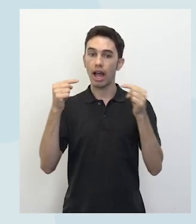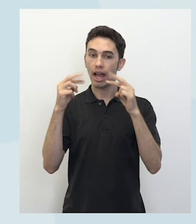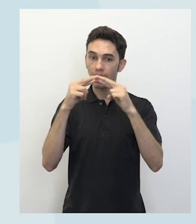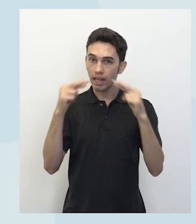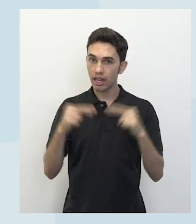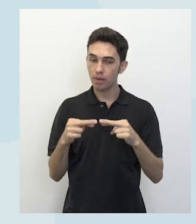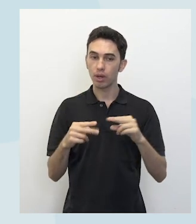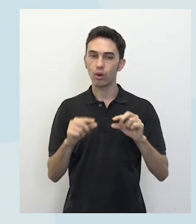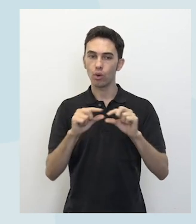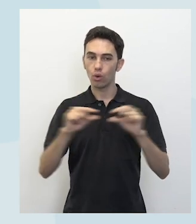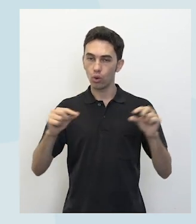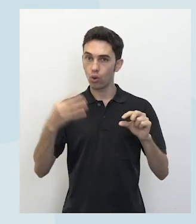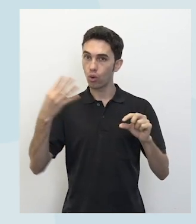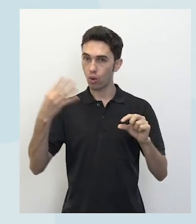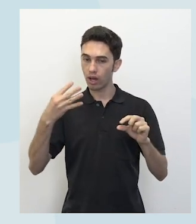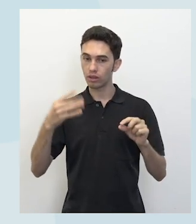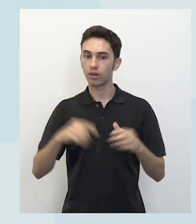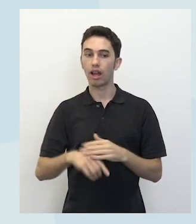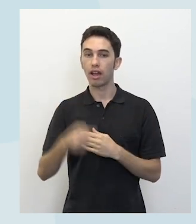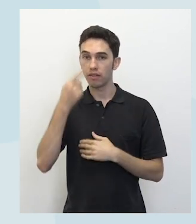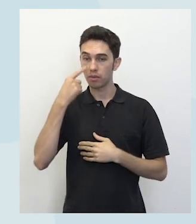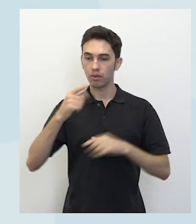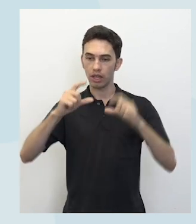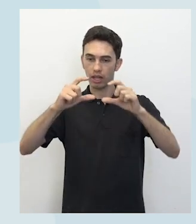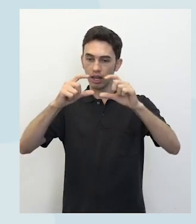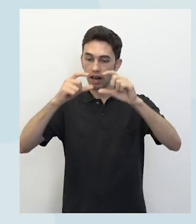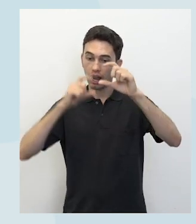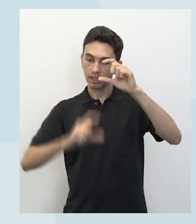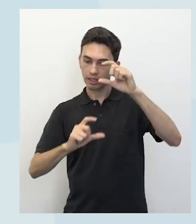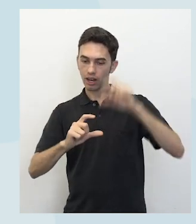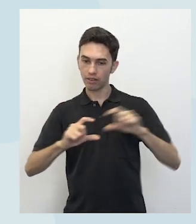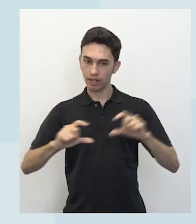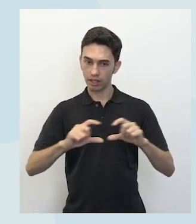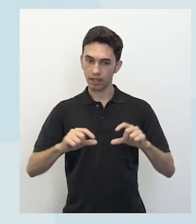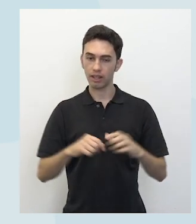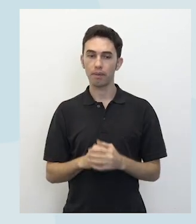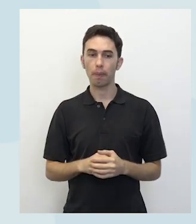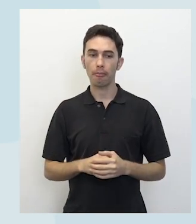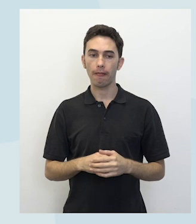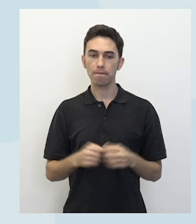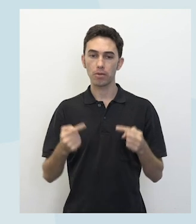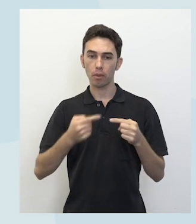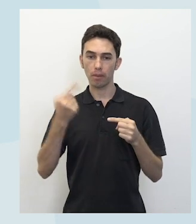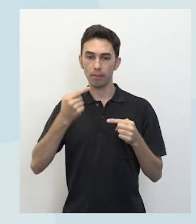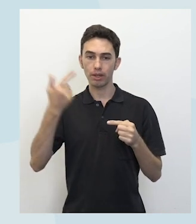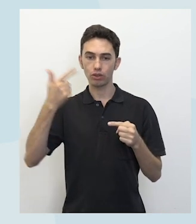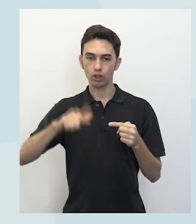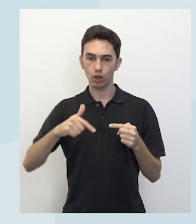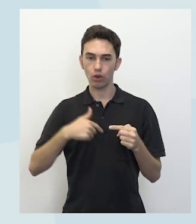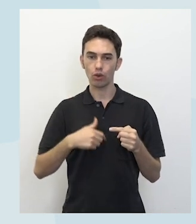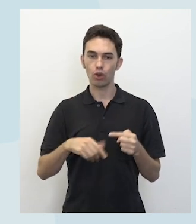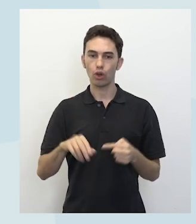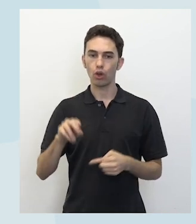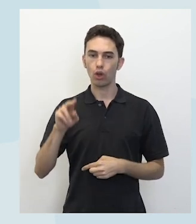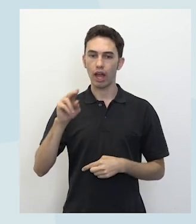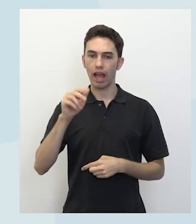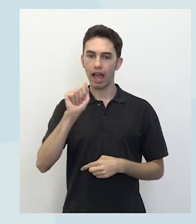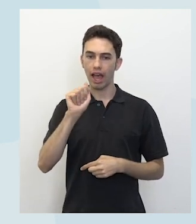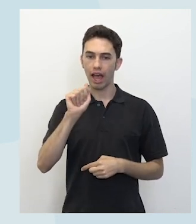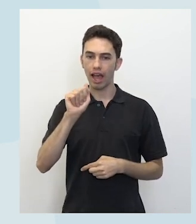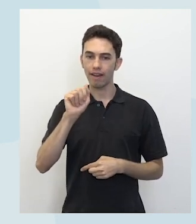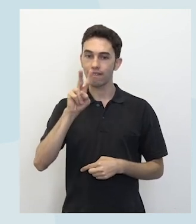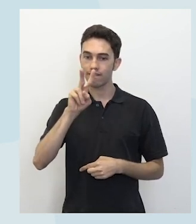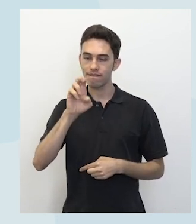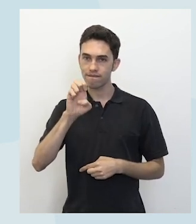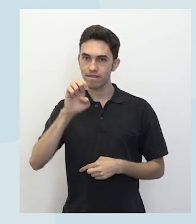isso acontece novamente na outra estrofe. Eu tenho o primeiro de novo lá, ura, ventura. Pega na